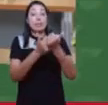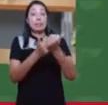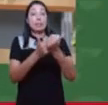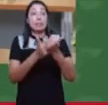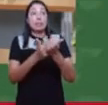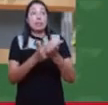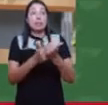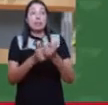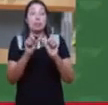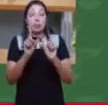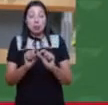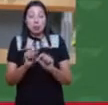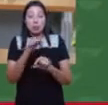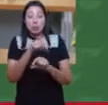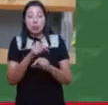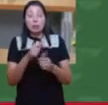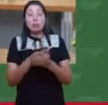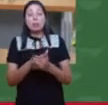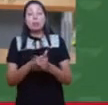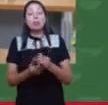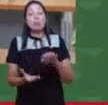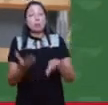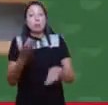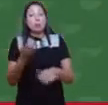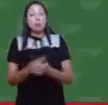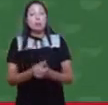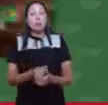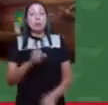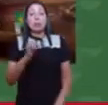da minoria no Congresso Nacional. O Odair Cunha.